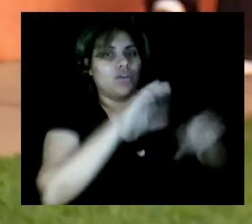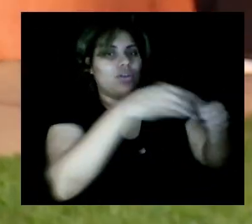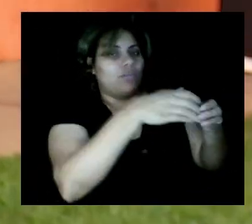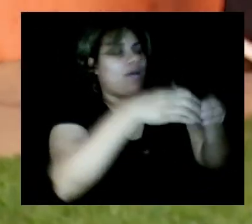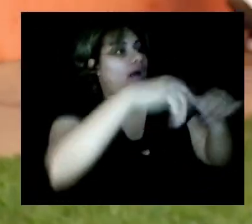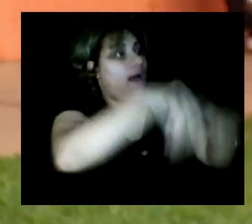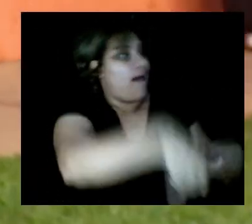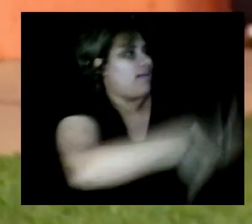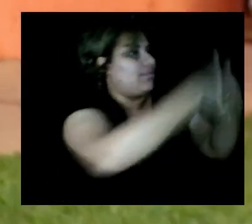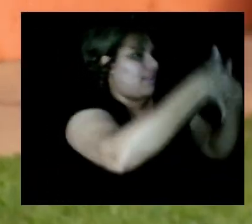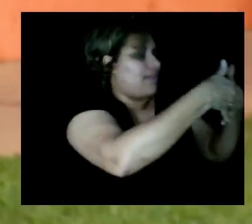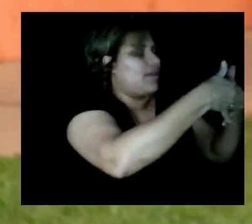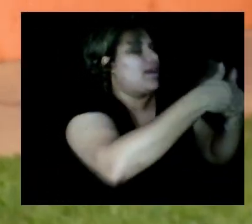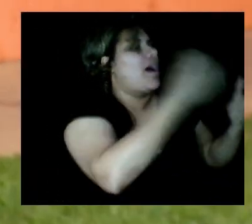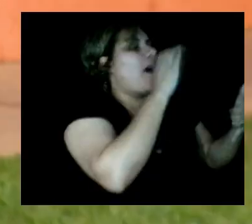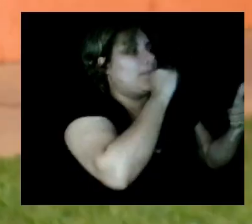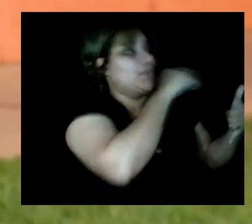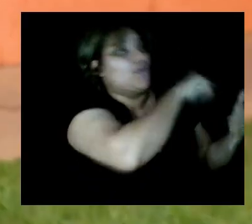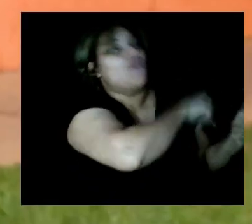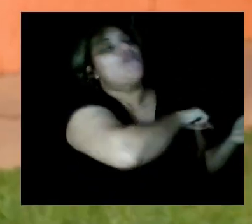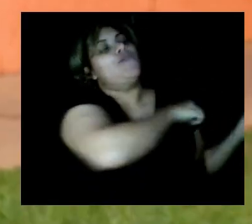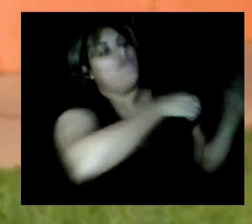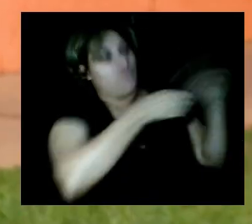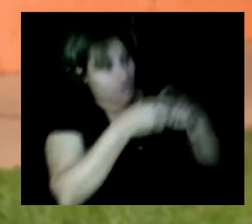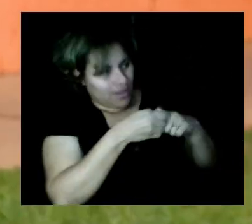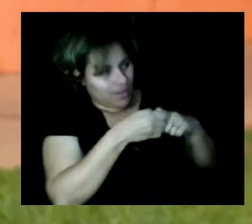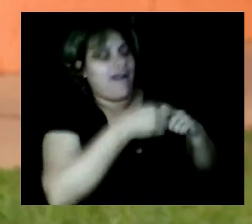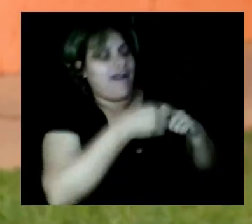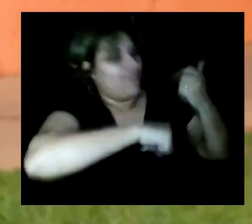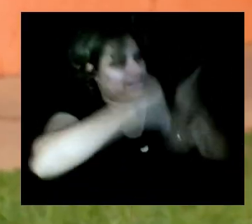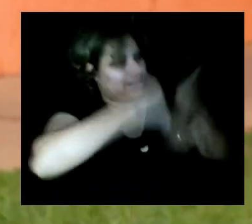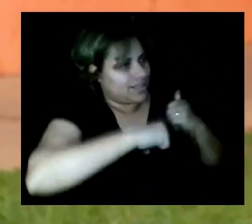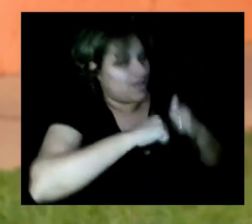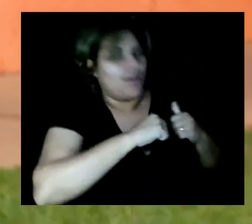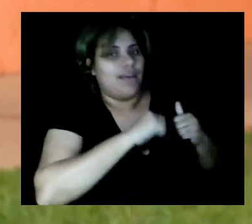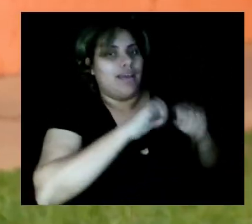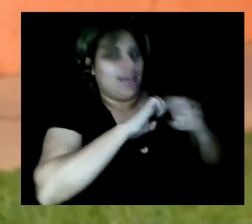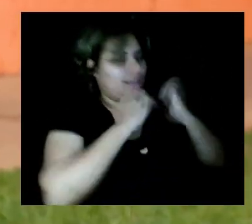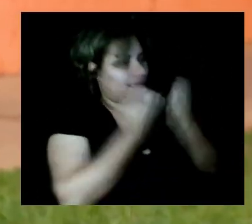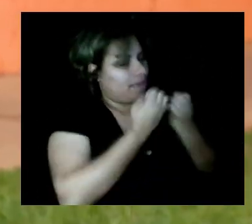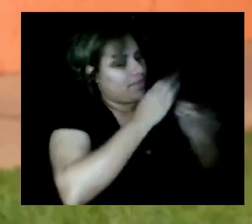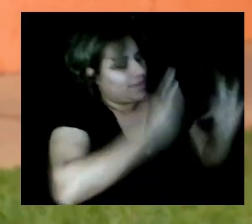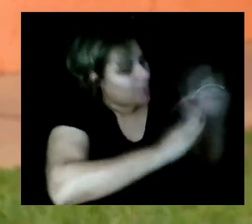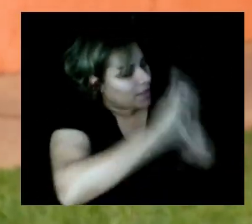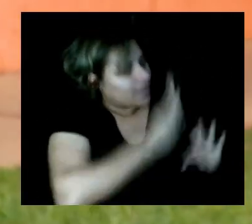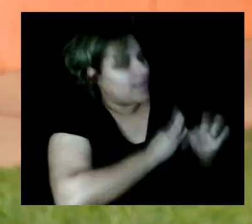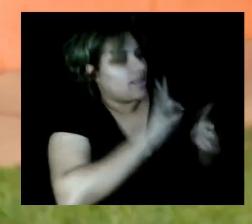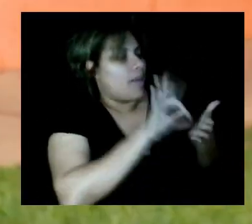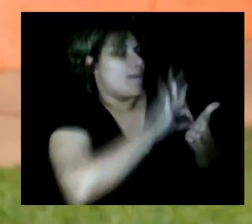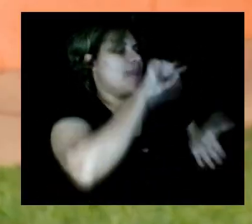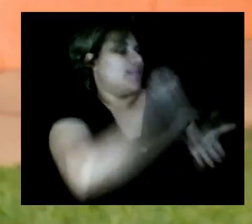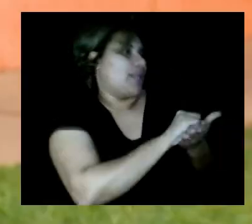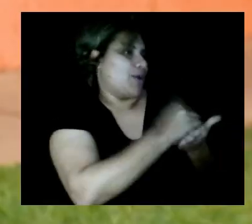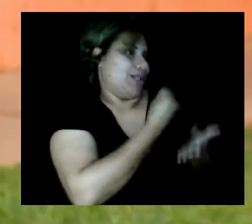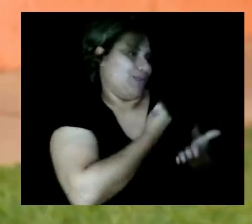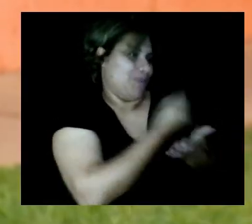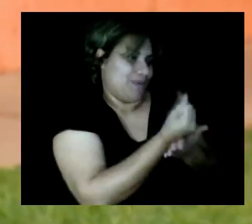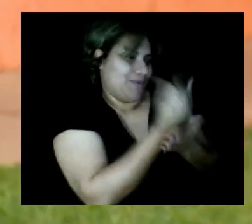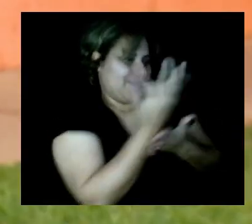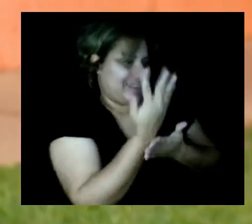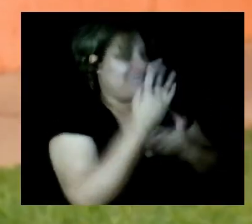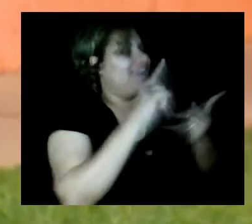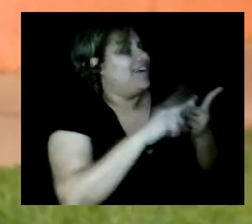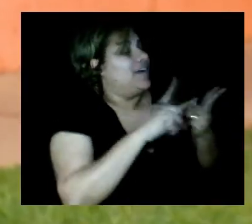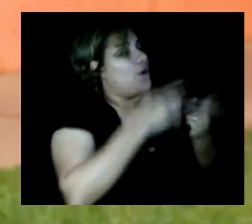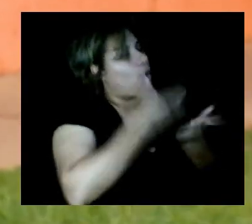vir para a avaliação com a nossa equipe terapêutica, para inserção, então, com a matrícula, né, todo o perfil social e início dos atendimentos aqui